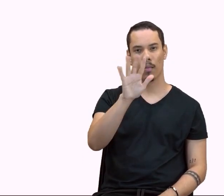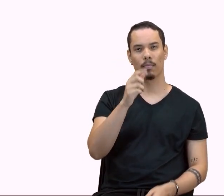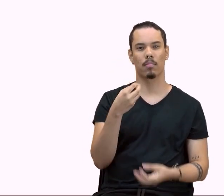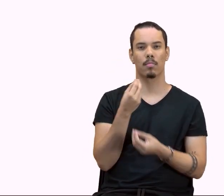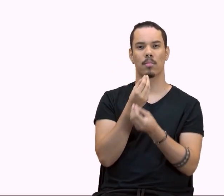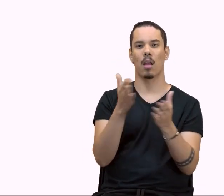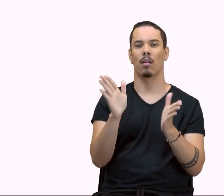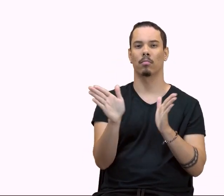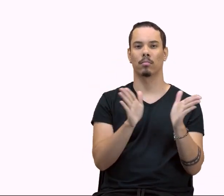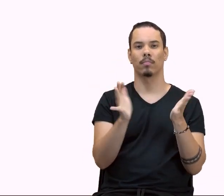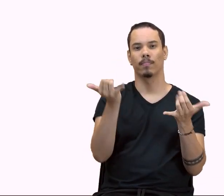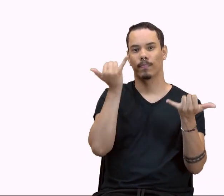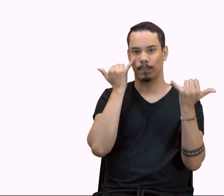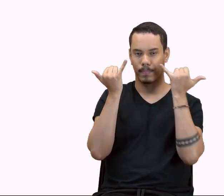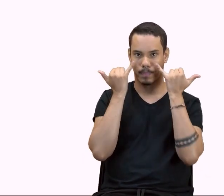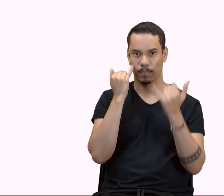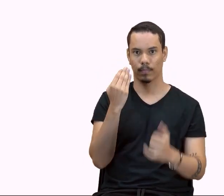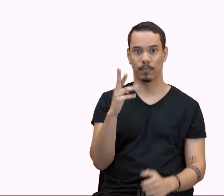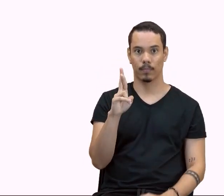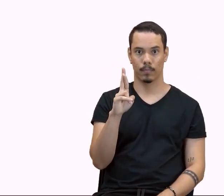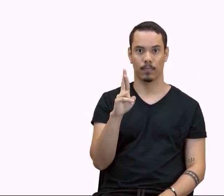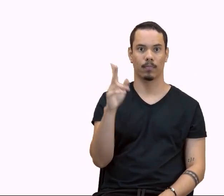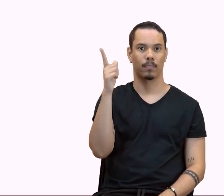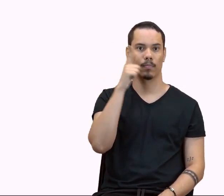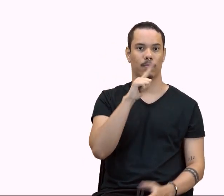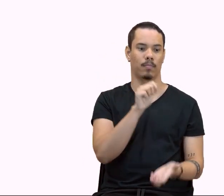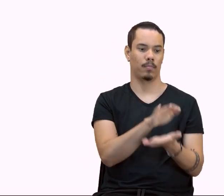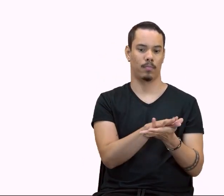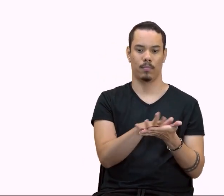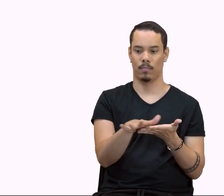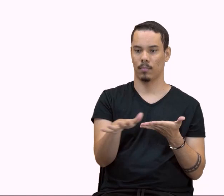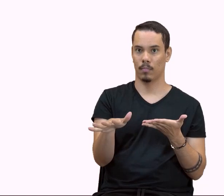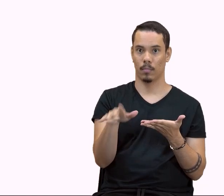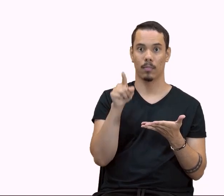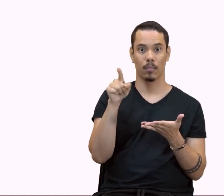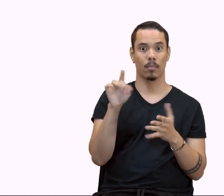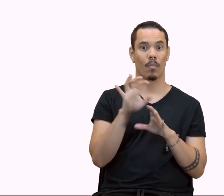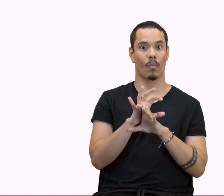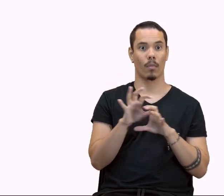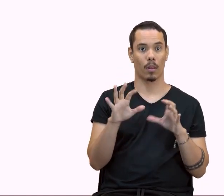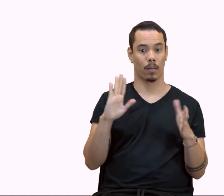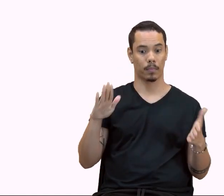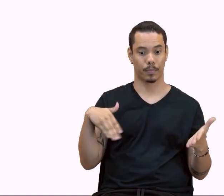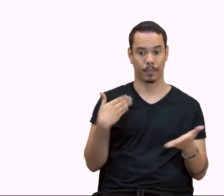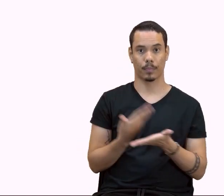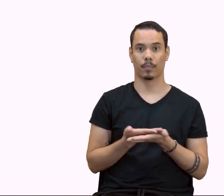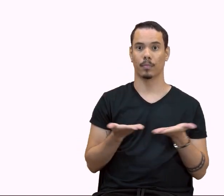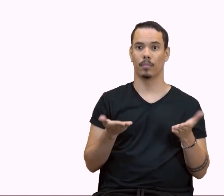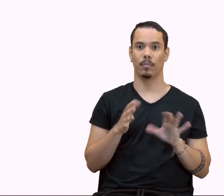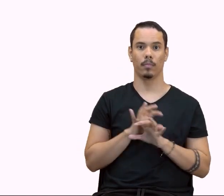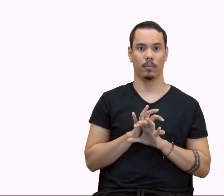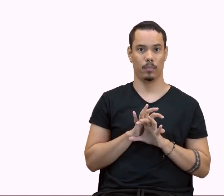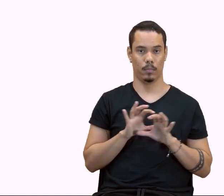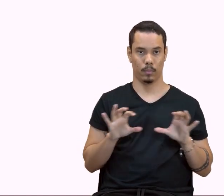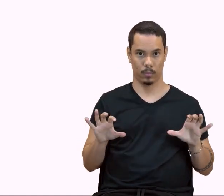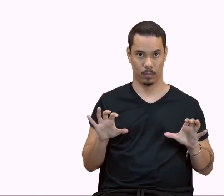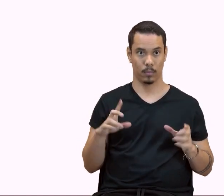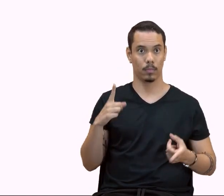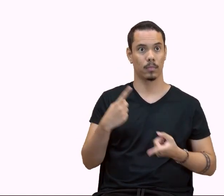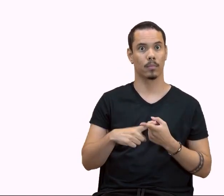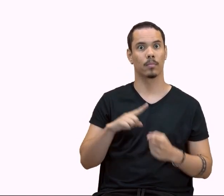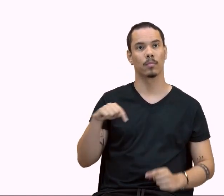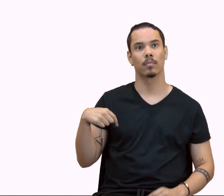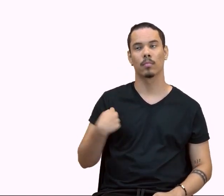à BR para escoar produção. E é assim até hoje. Porque nessas vicinais a gente vai